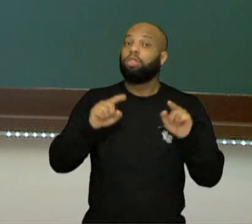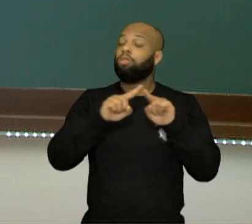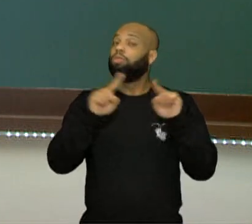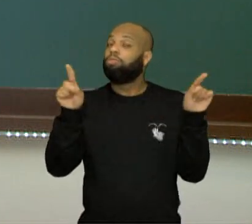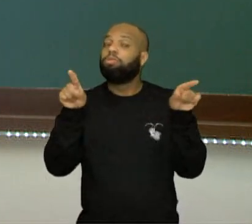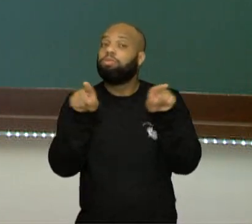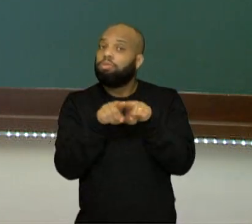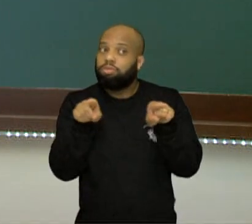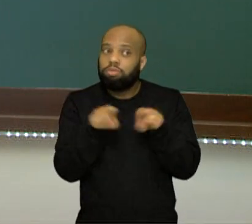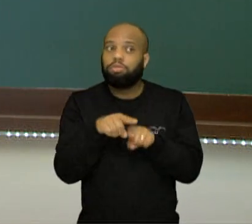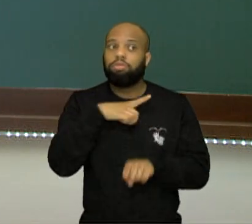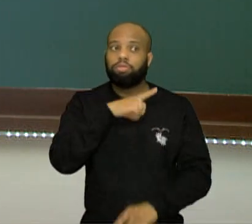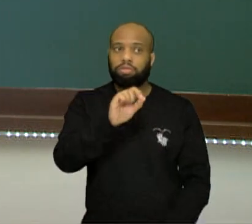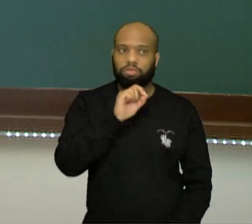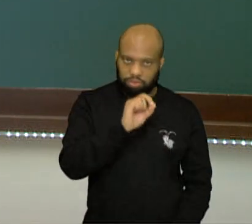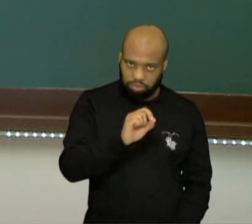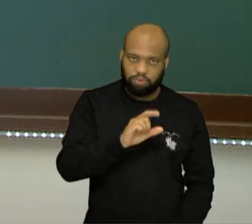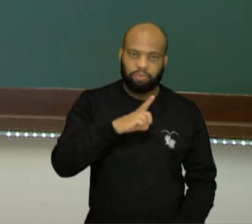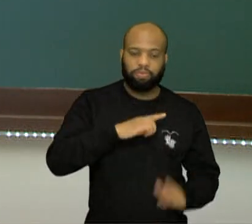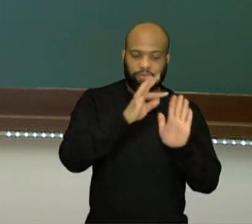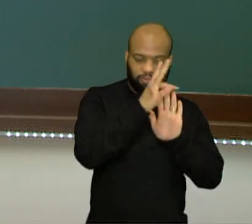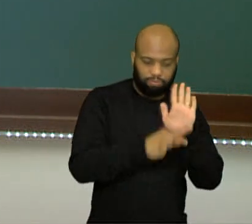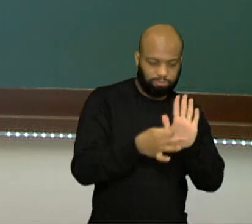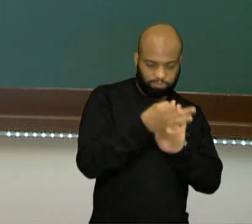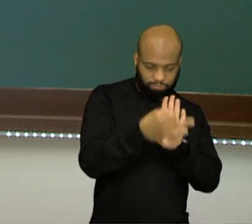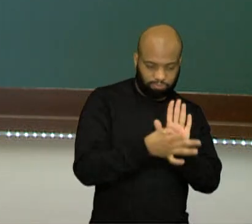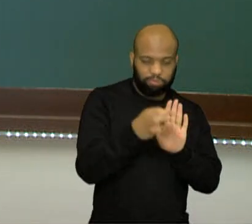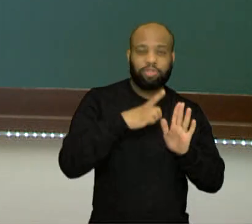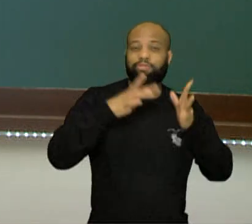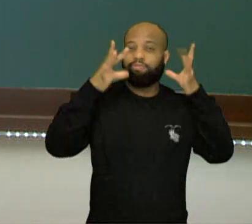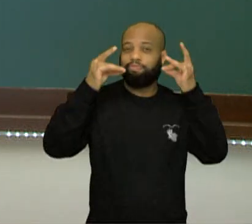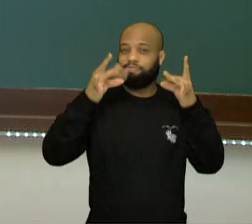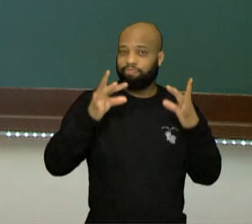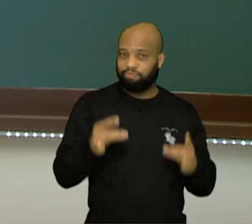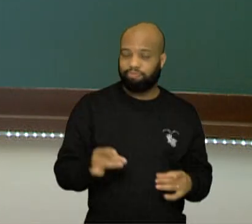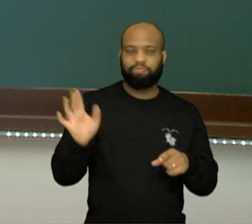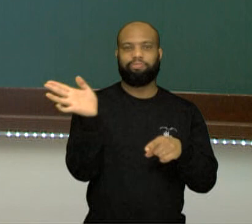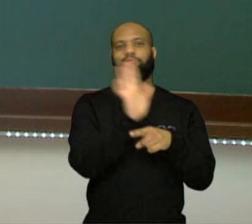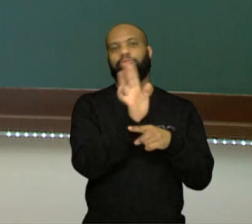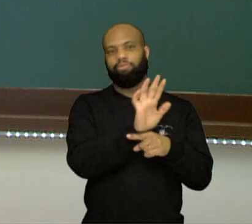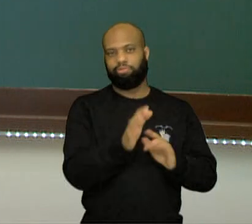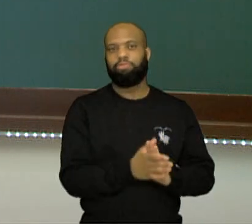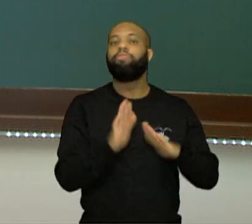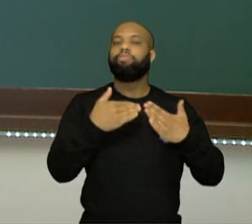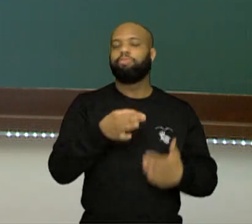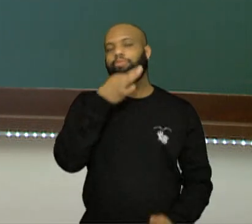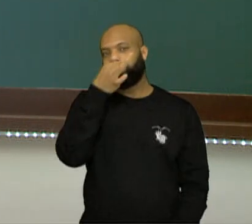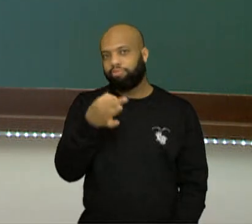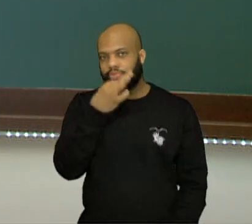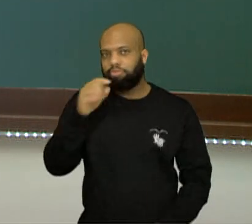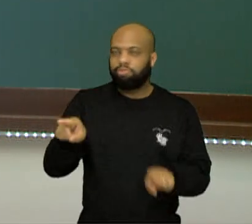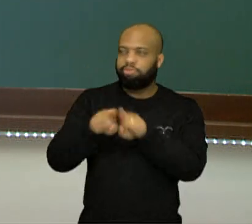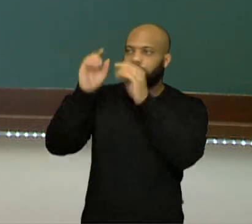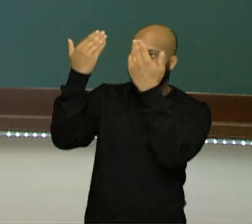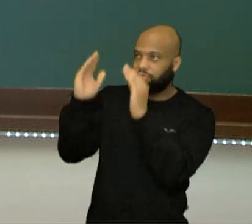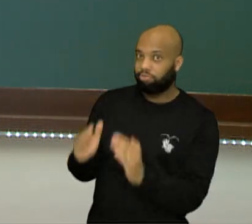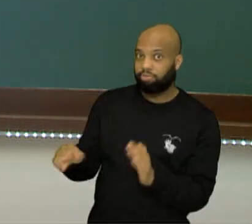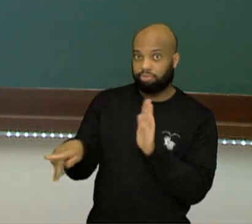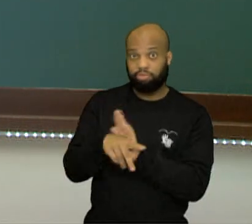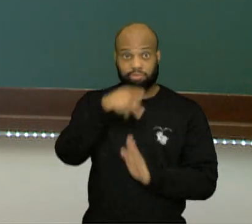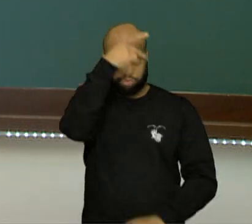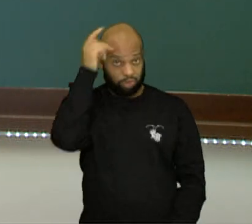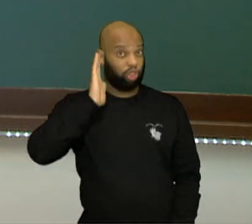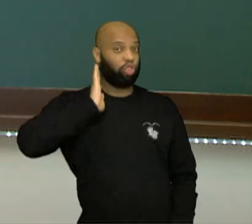outro lado, na resenha crítica são trazidos detalhes do filme e a opinião, a avaliação do resenhista,